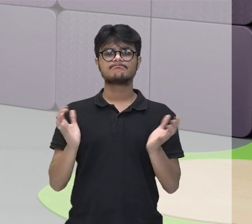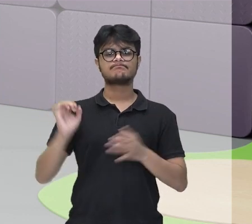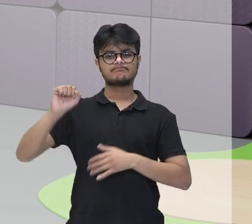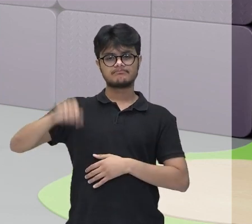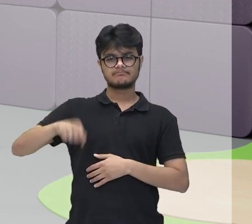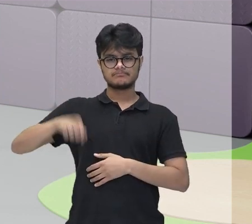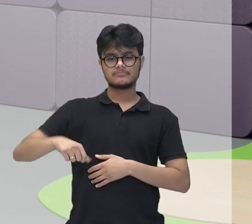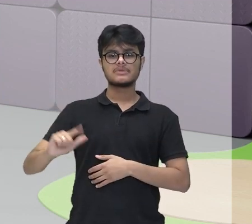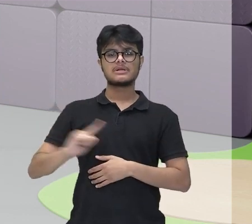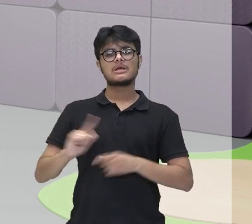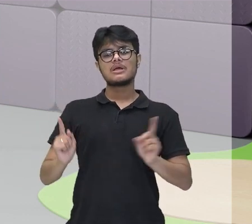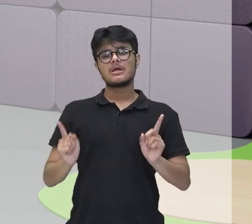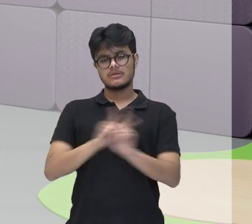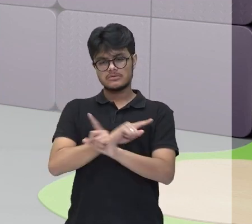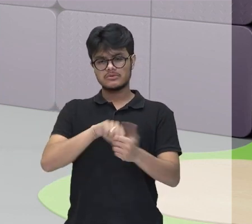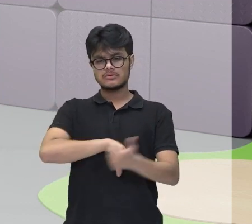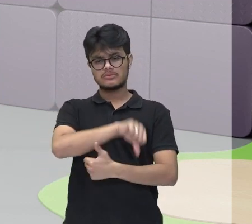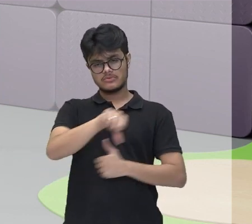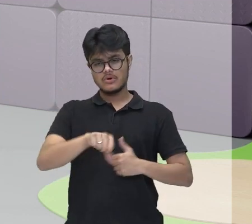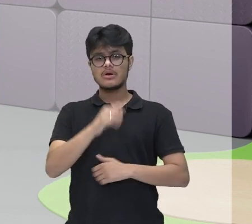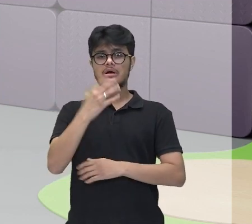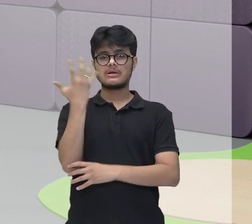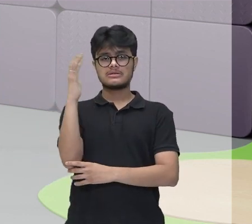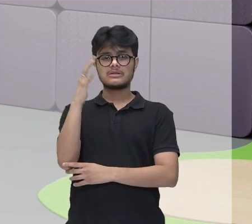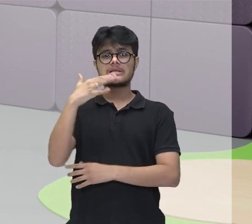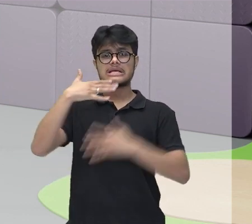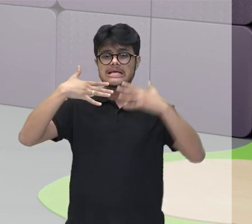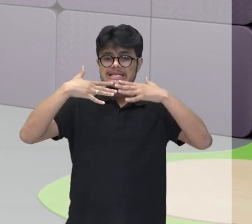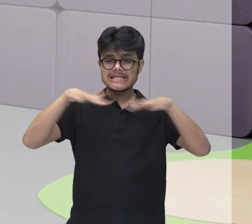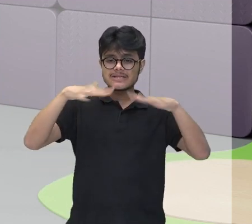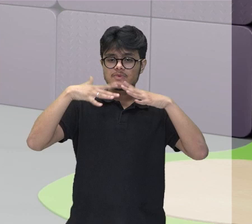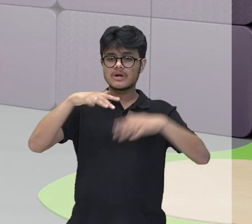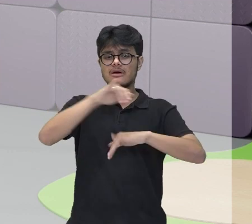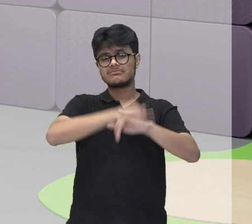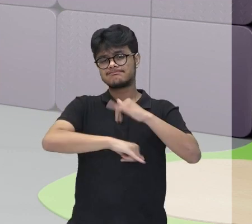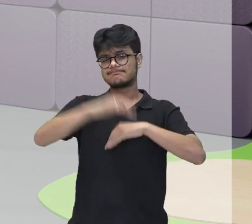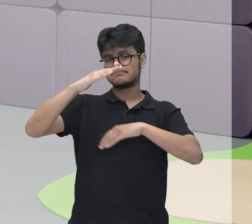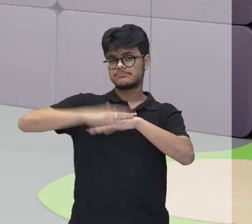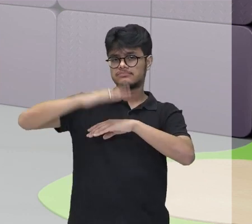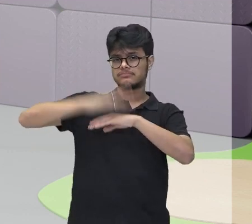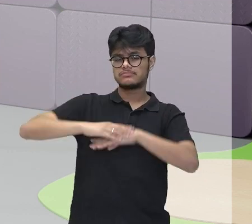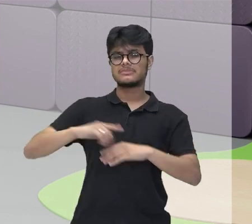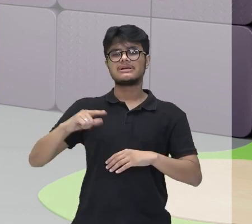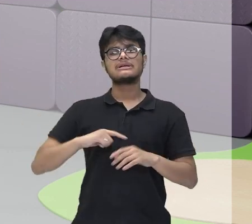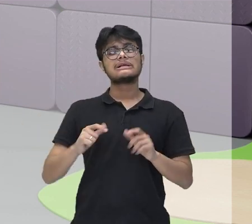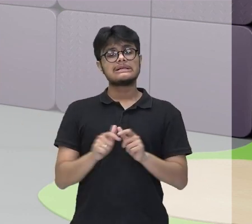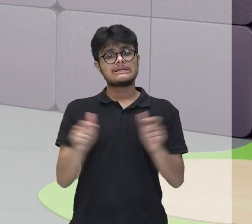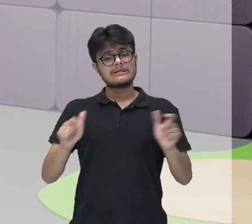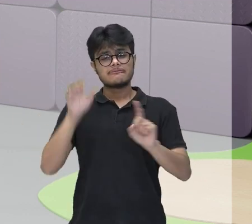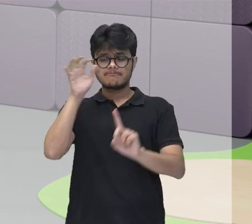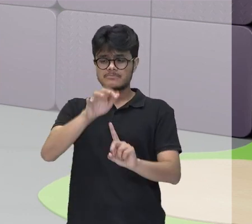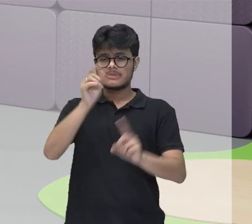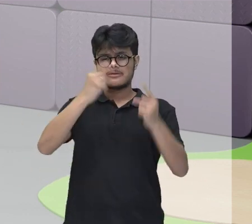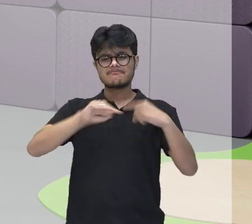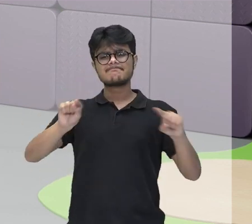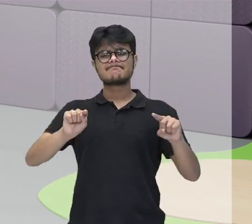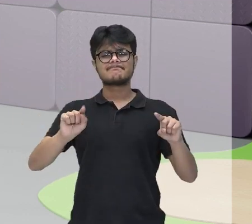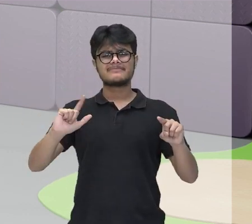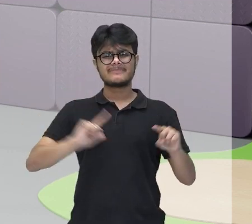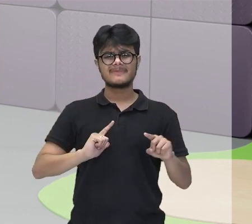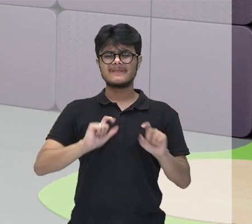por alterações da natureza, aumentando ao longo dos anos e